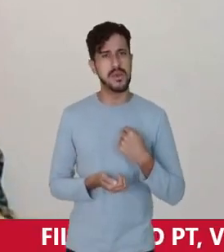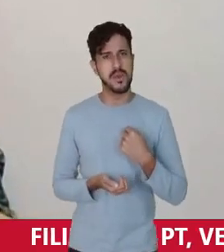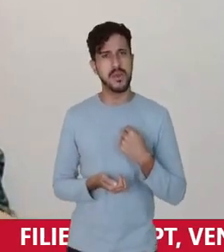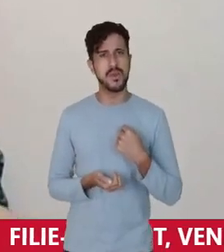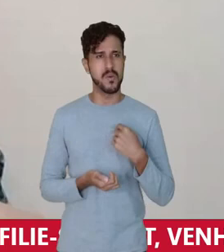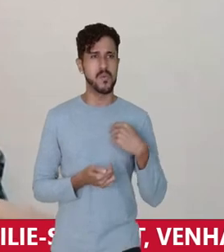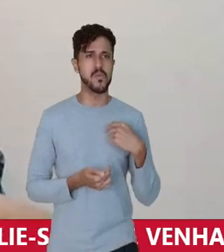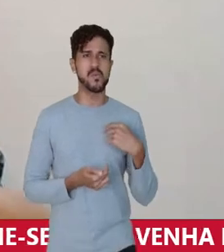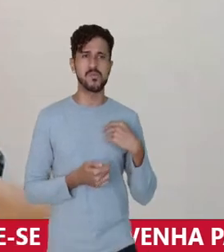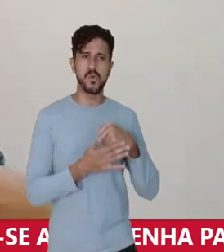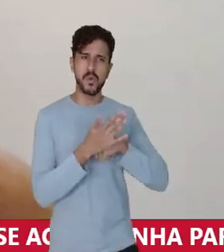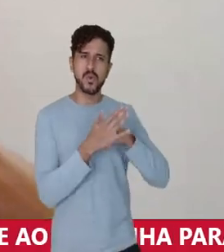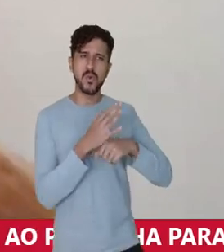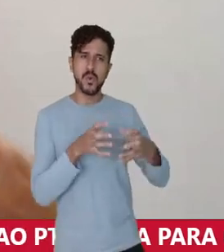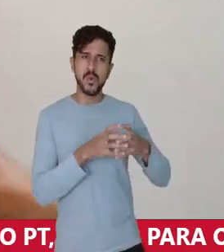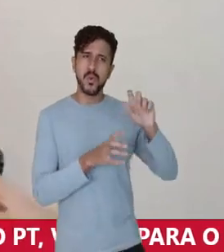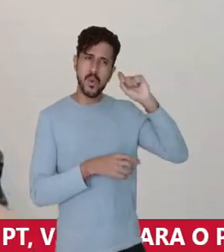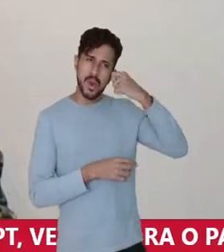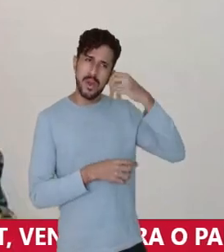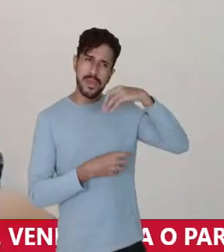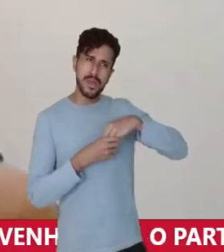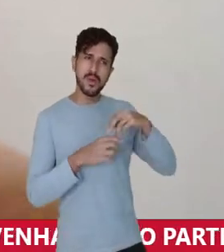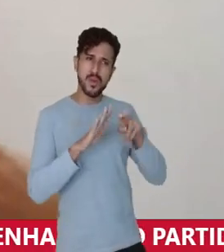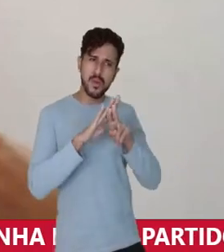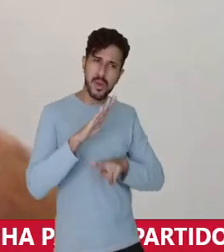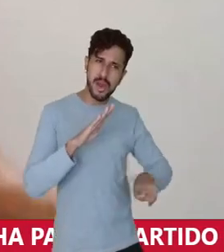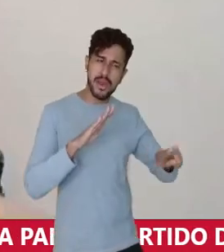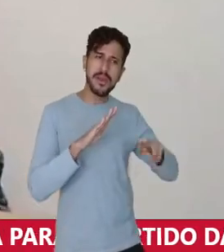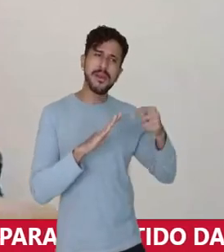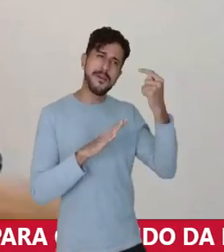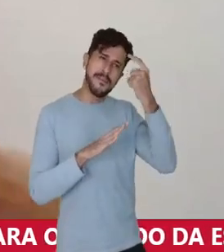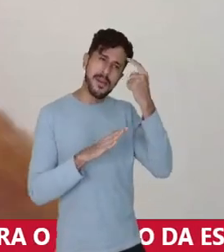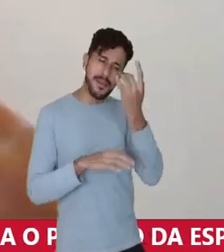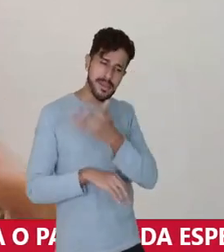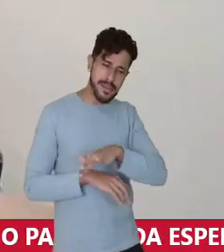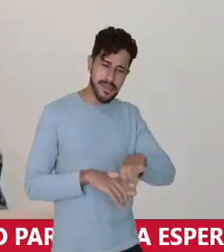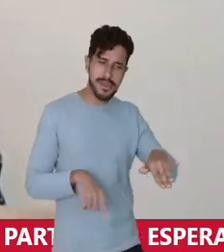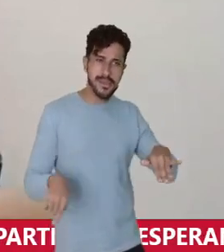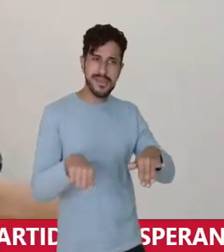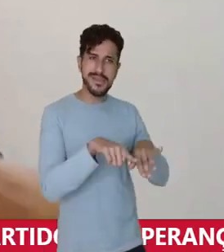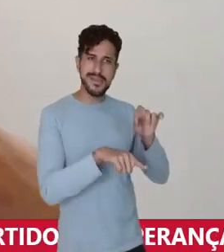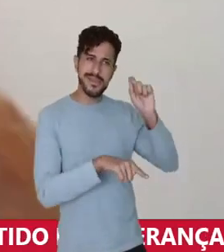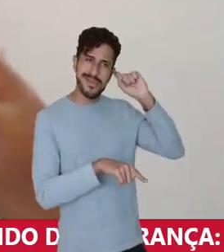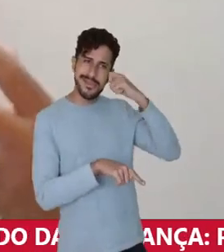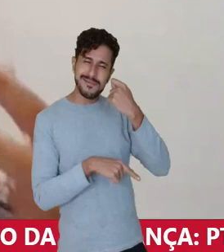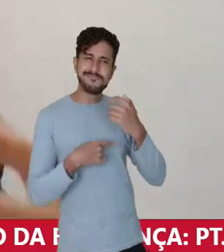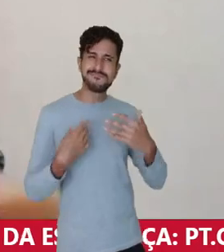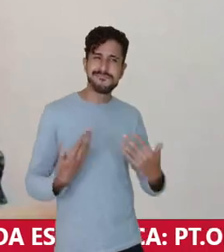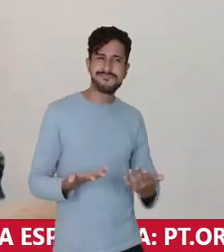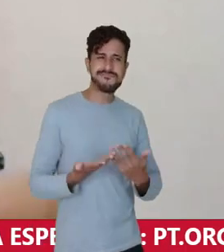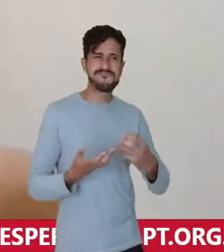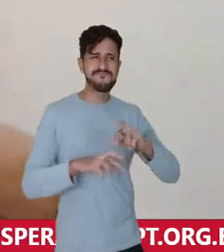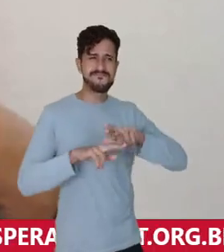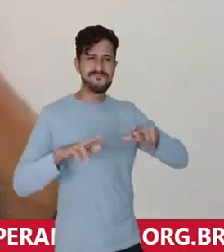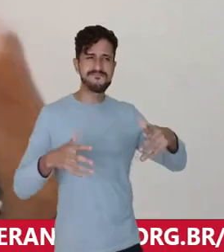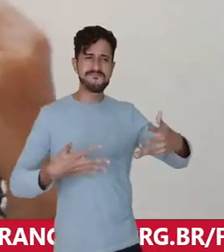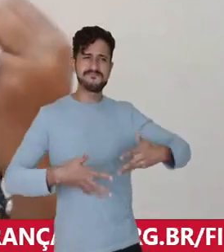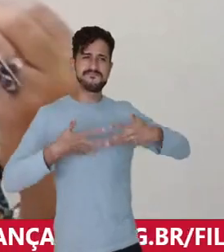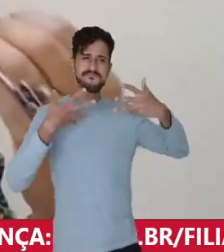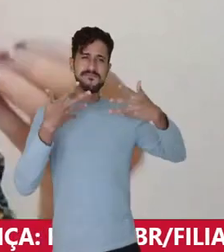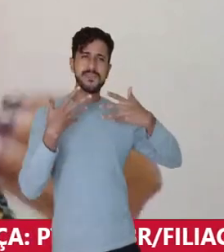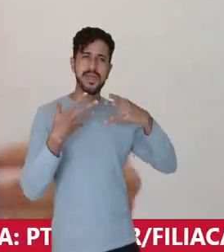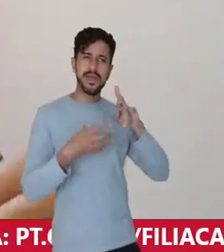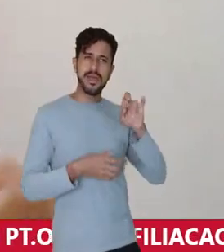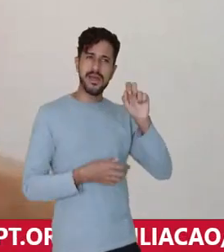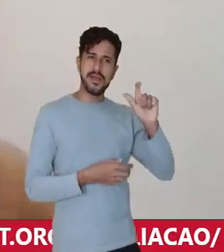movimento negro, né, também dentro da universidade, pensando a infância das crianças negras, e aí as inspirações a partir de